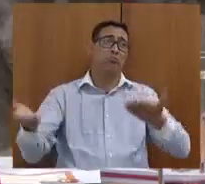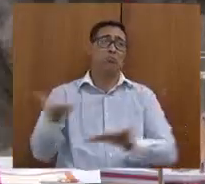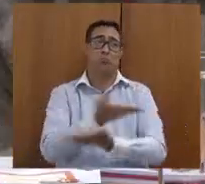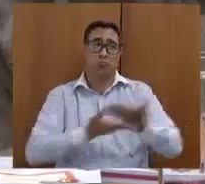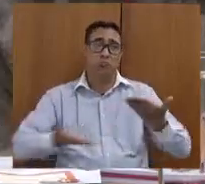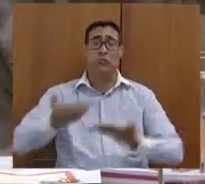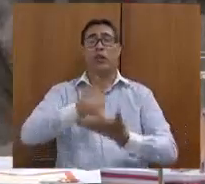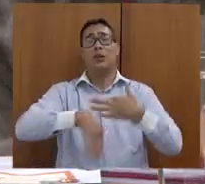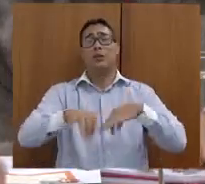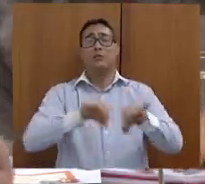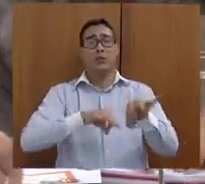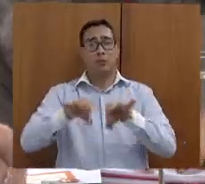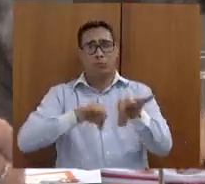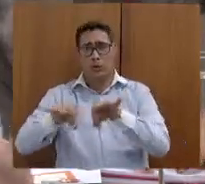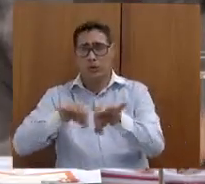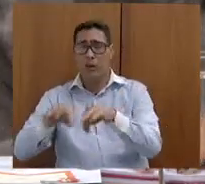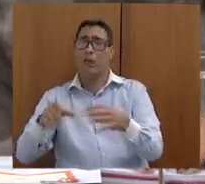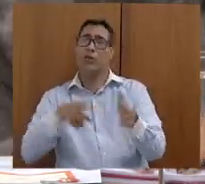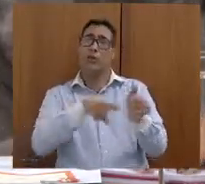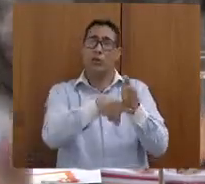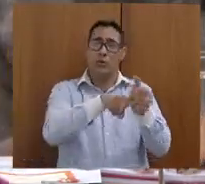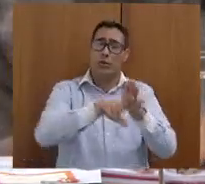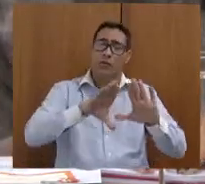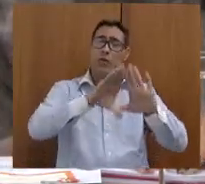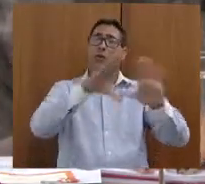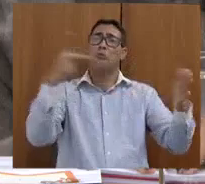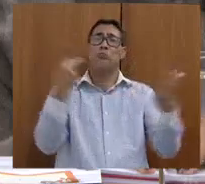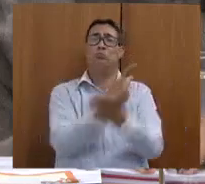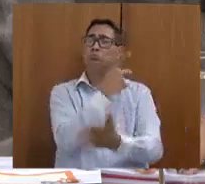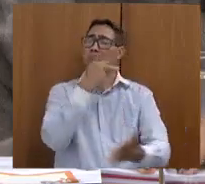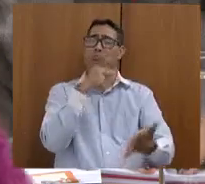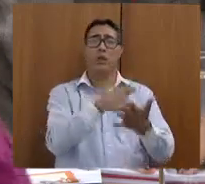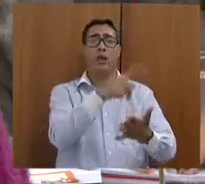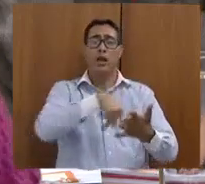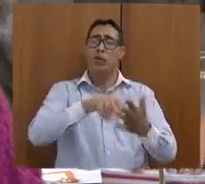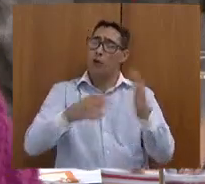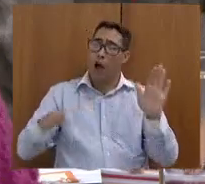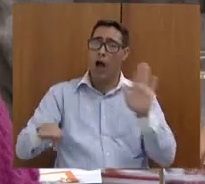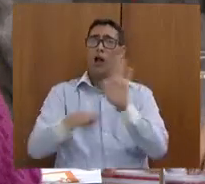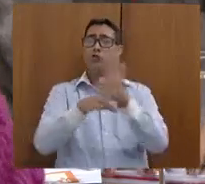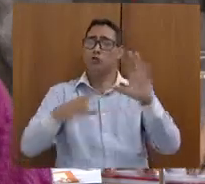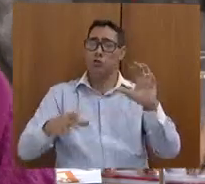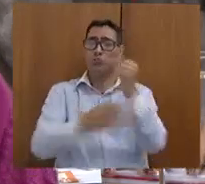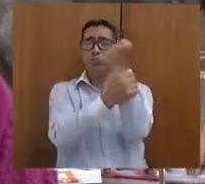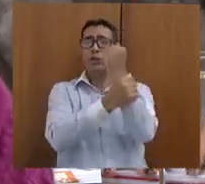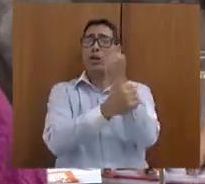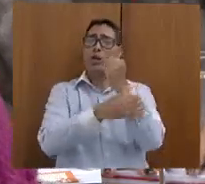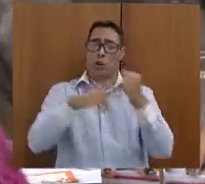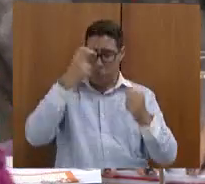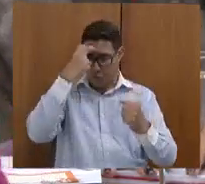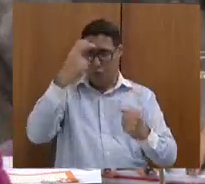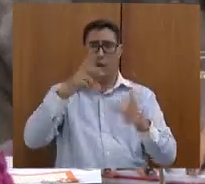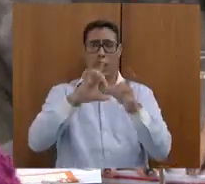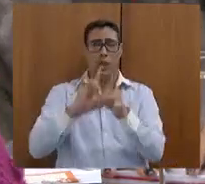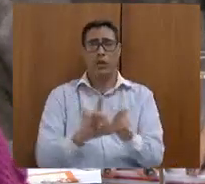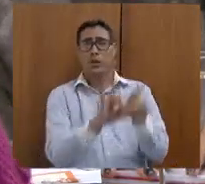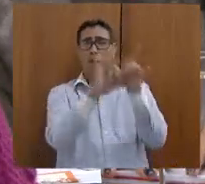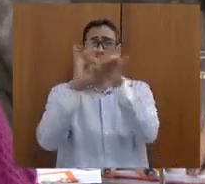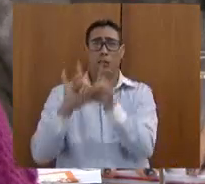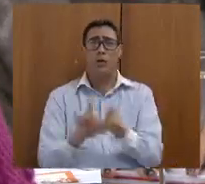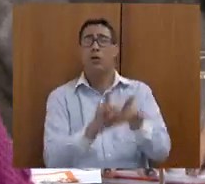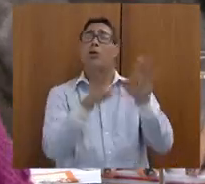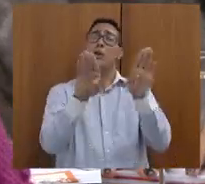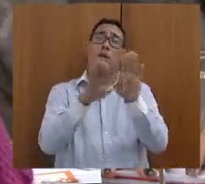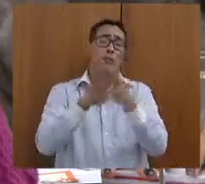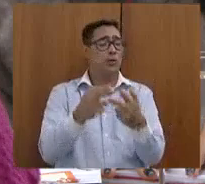esse processo da Assembleia fiscaliza aconteça isso fortalece uma cultura democrática e fortalece o papel do Poder